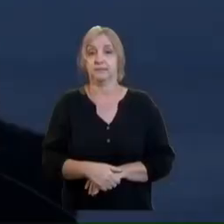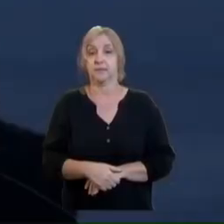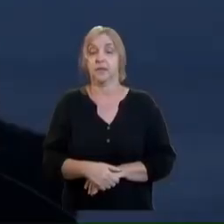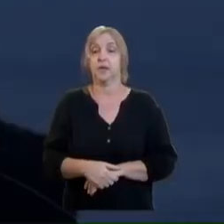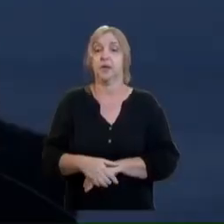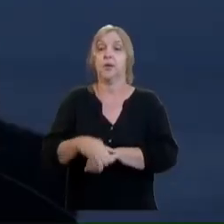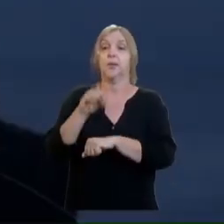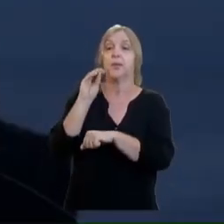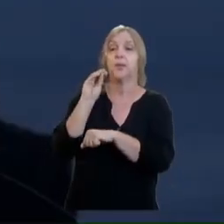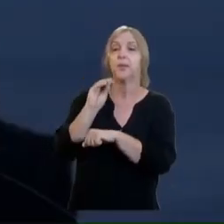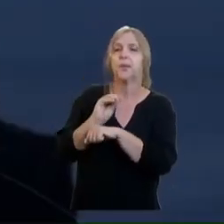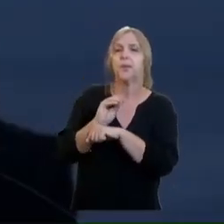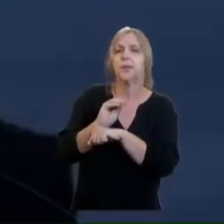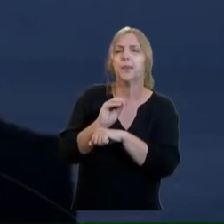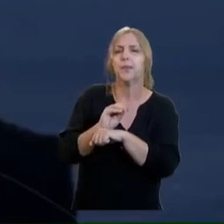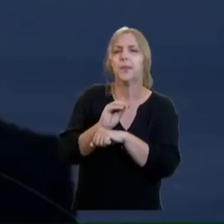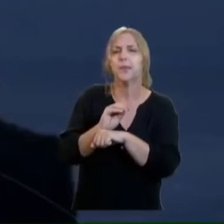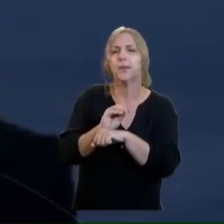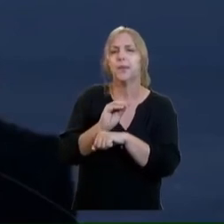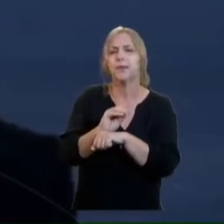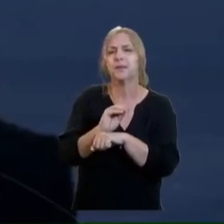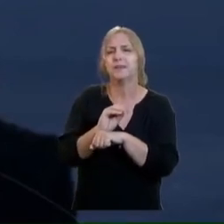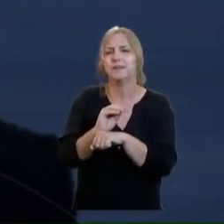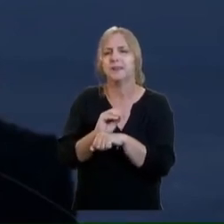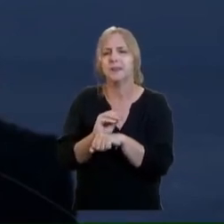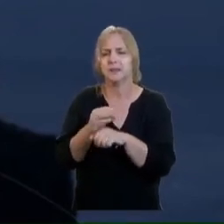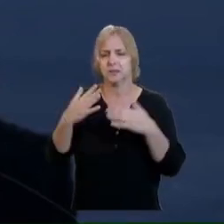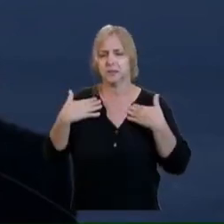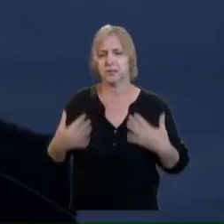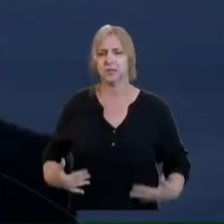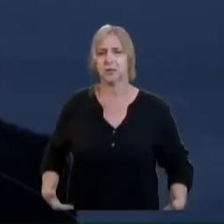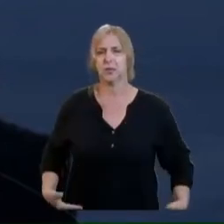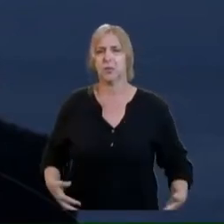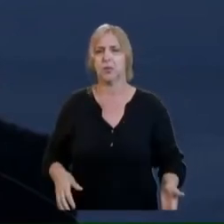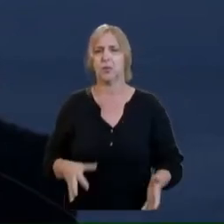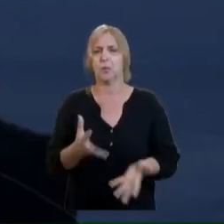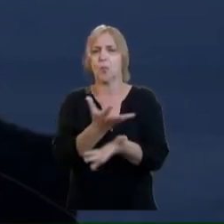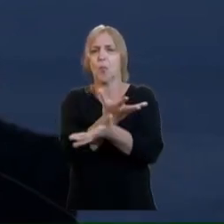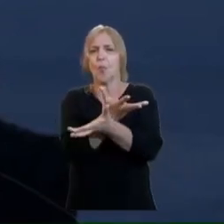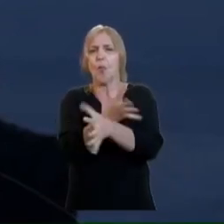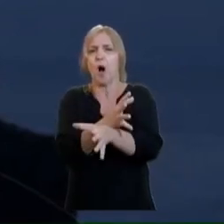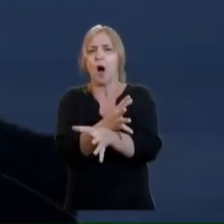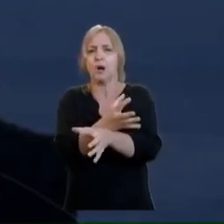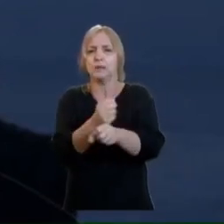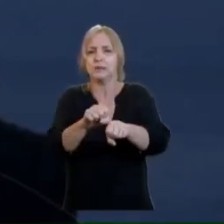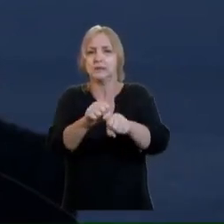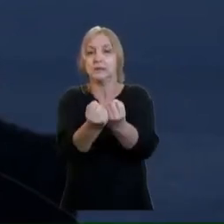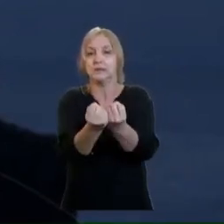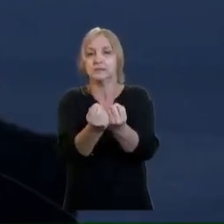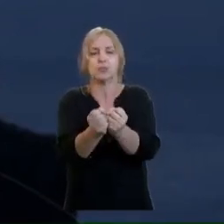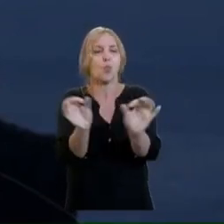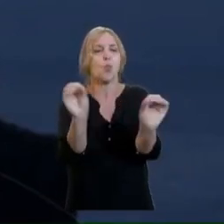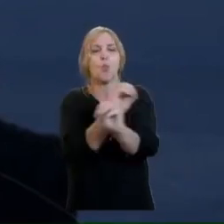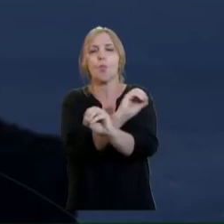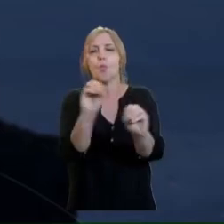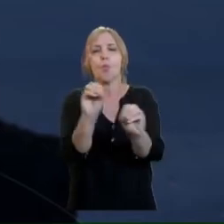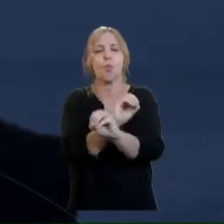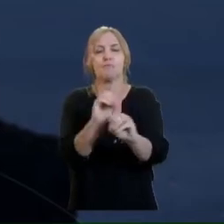Preserva-lhe todos os ossos, nenhum deles sequer será